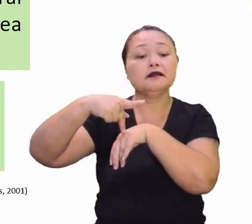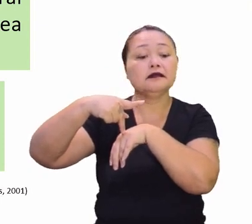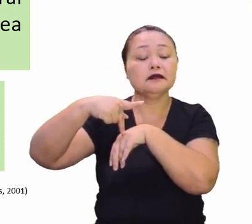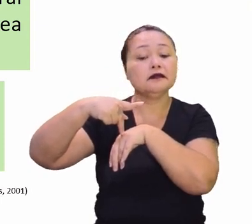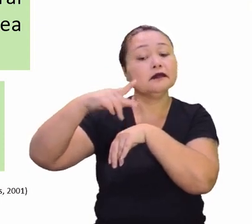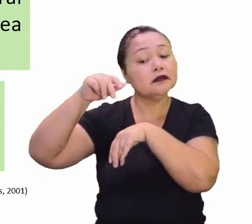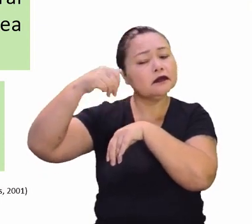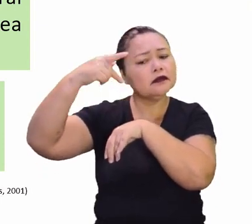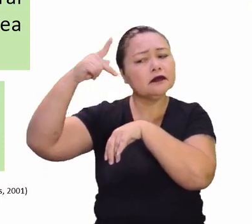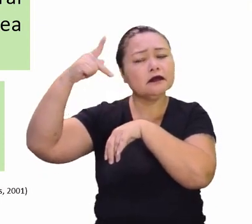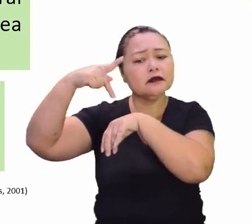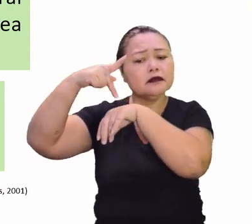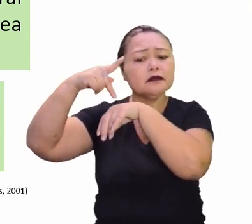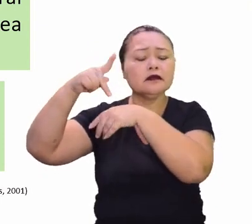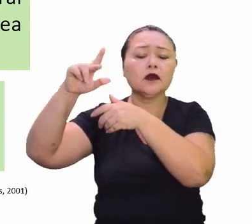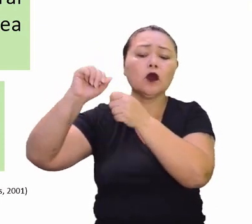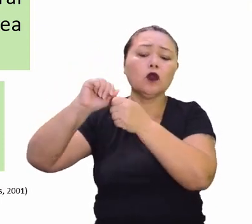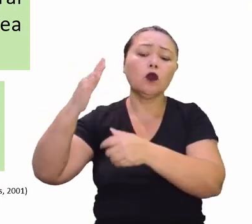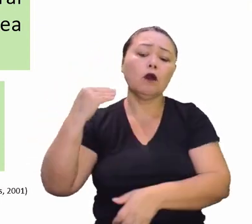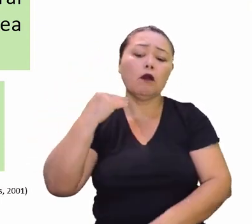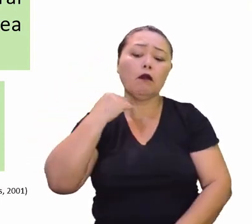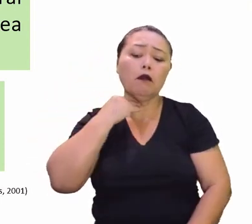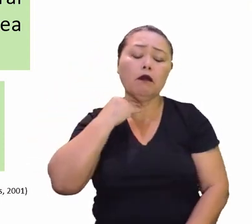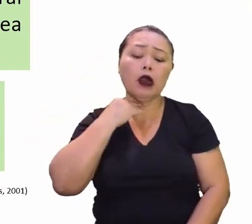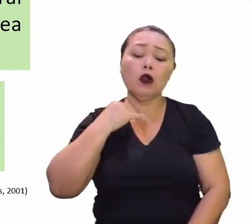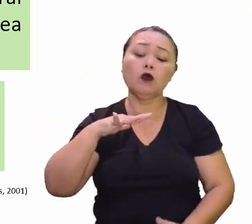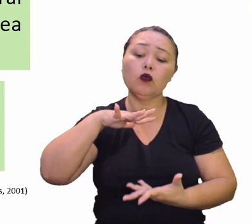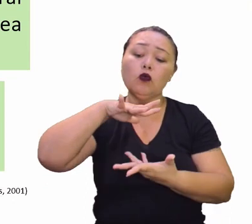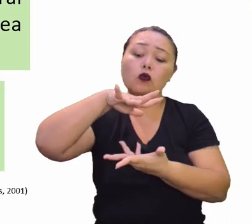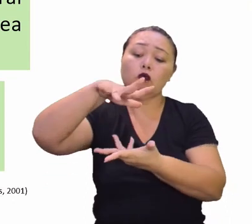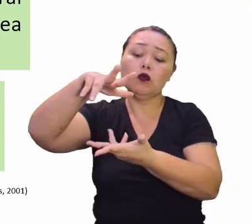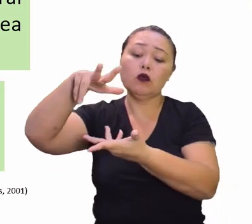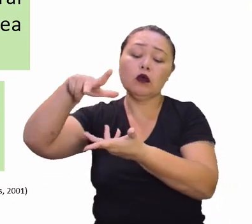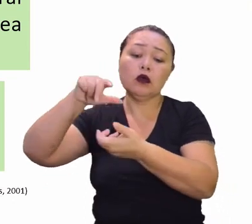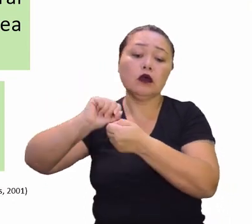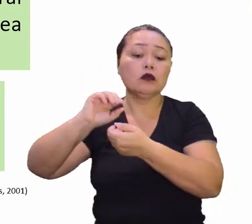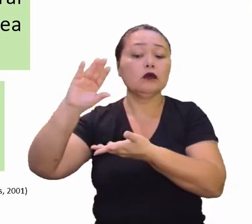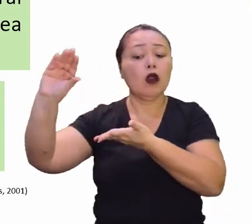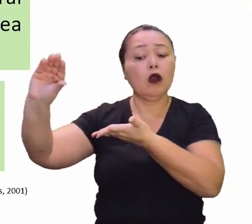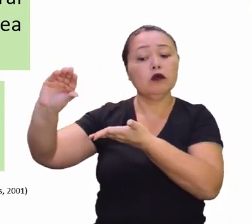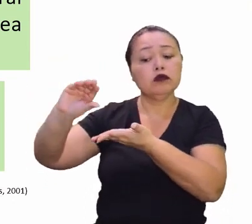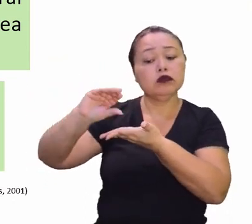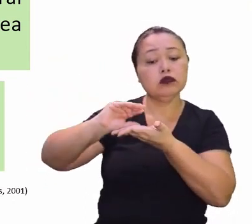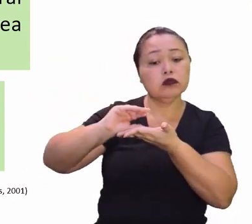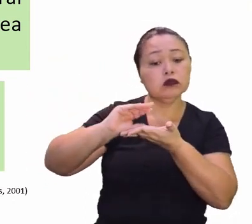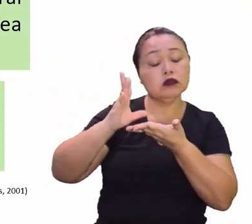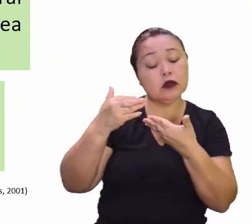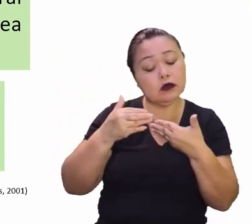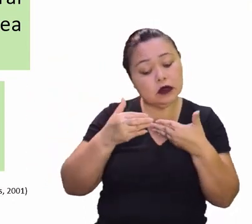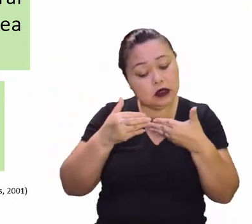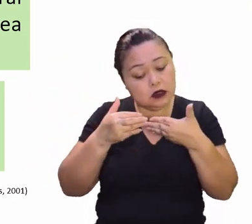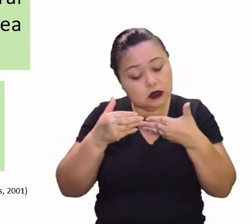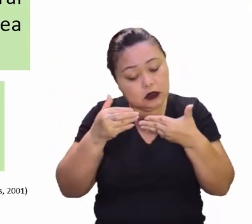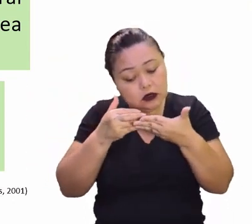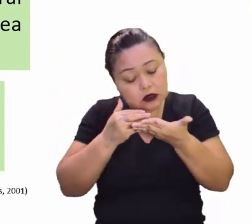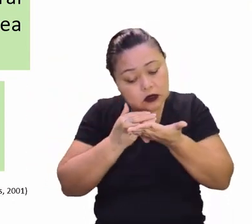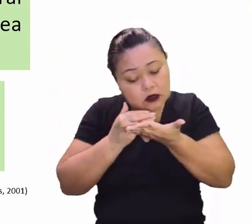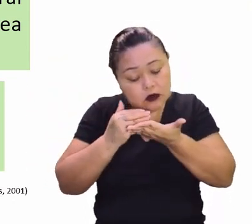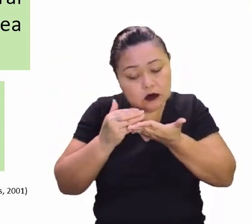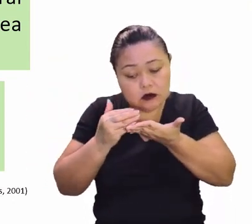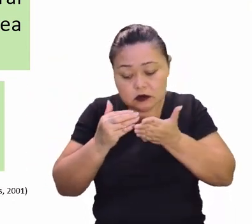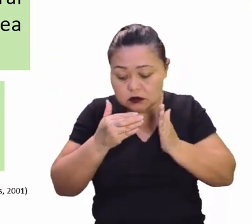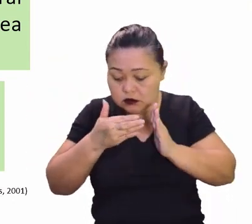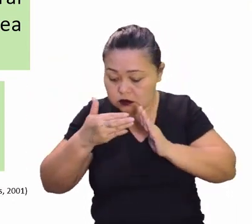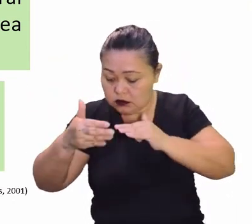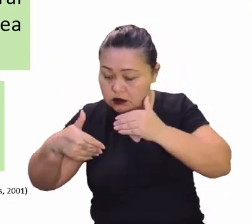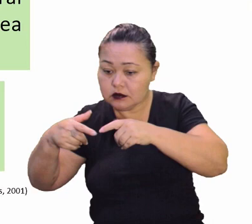isso? Veio lá do Banco Mundial. E isso vai dar início ao ciclo agrícola.